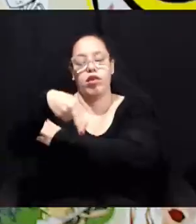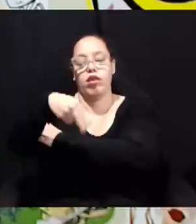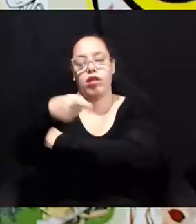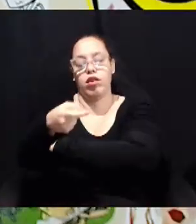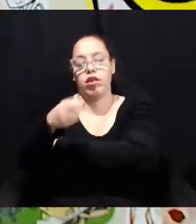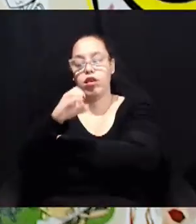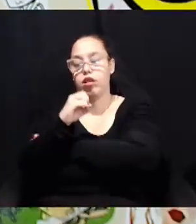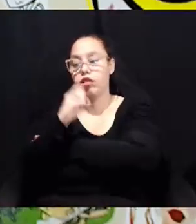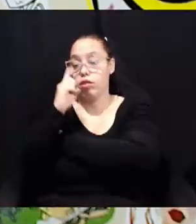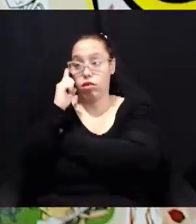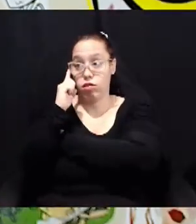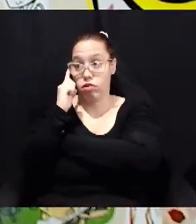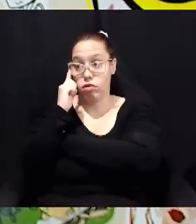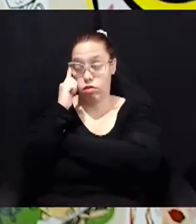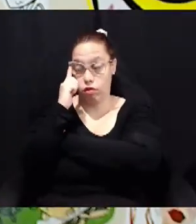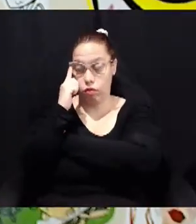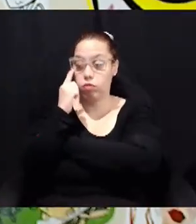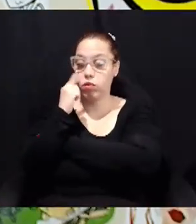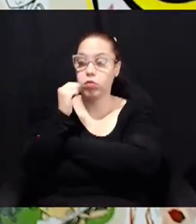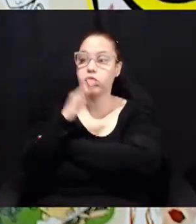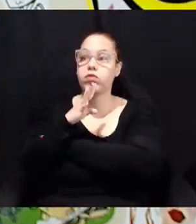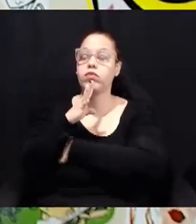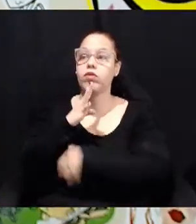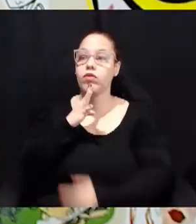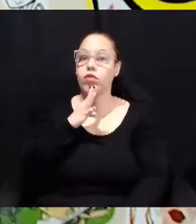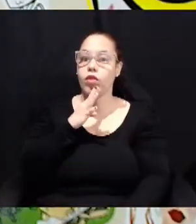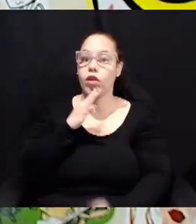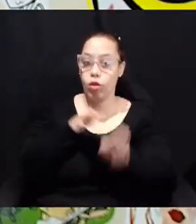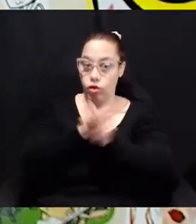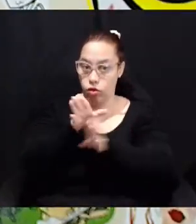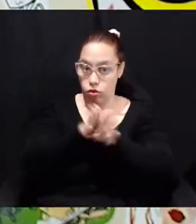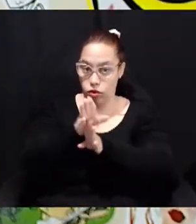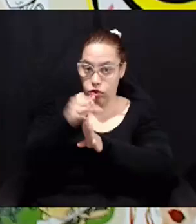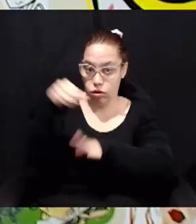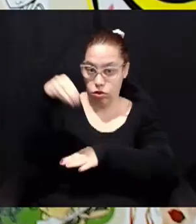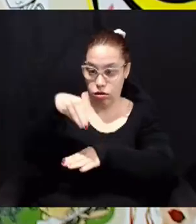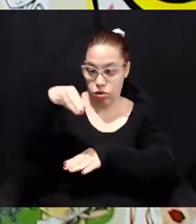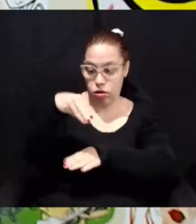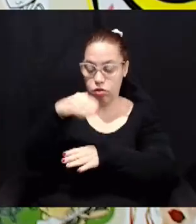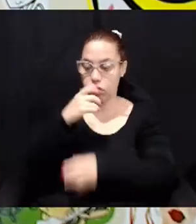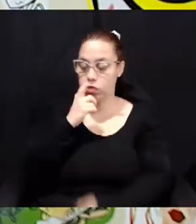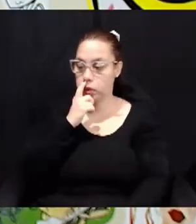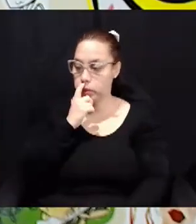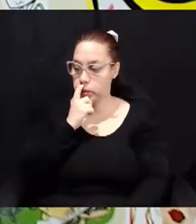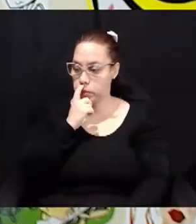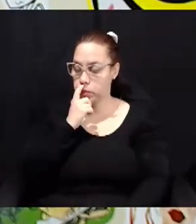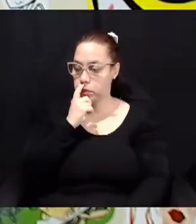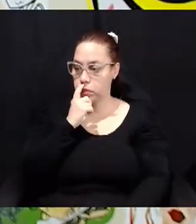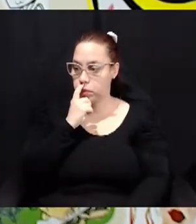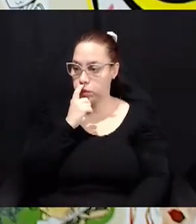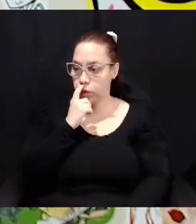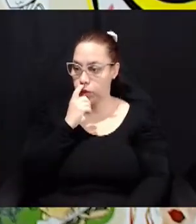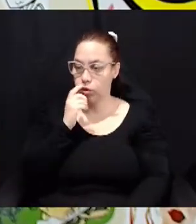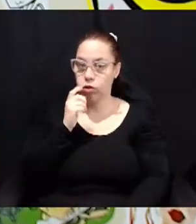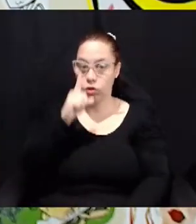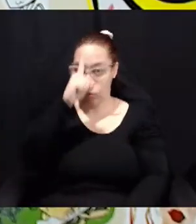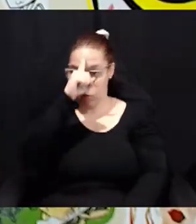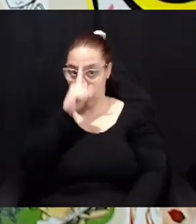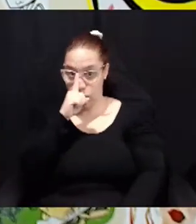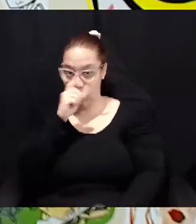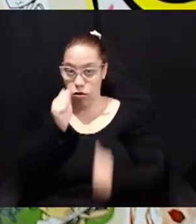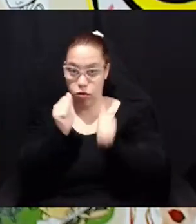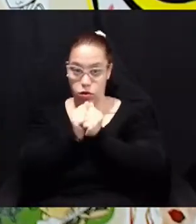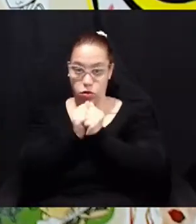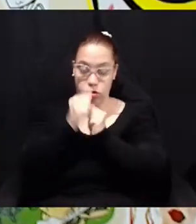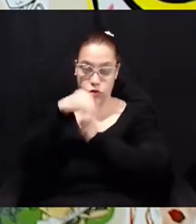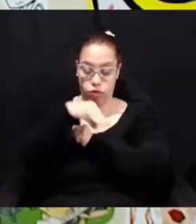Ficou muito conhecido pela indicação ao Emmy quando ele trabalhou e fez o Amarelo com o Emicida.